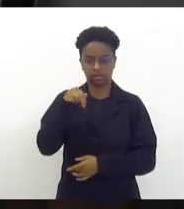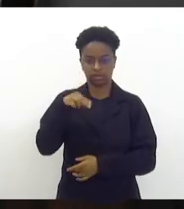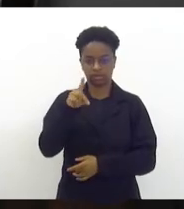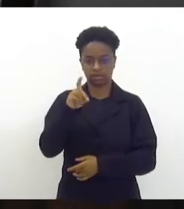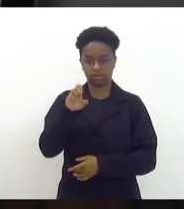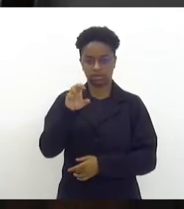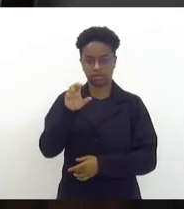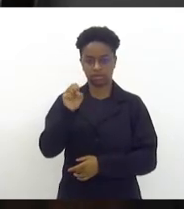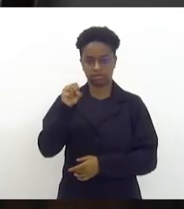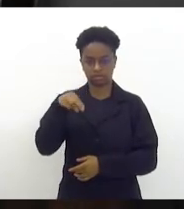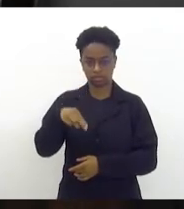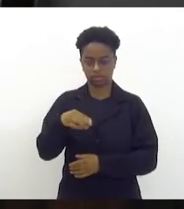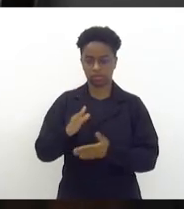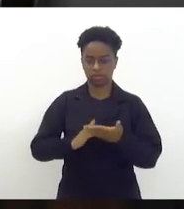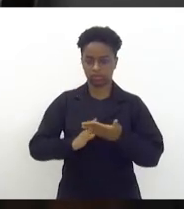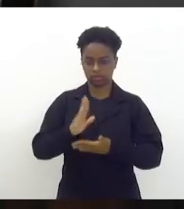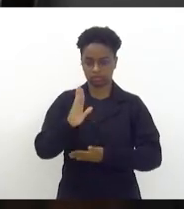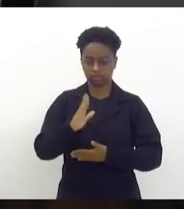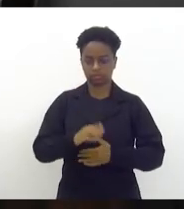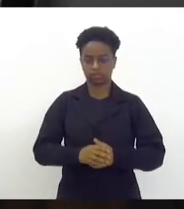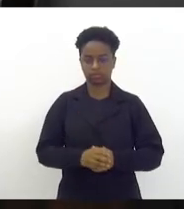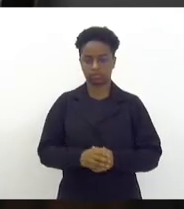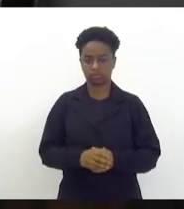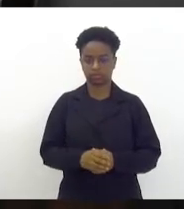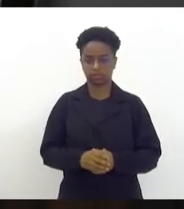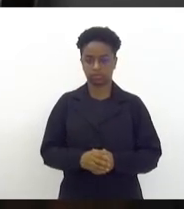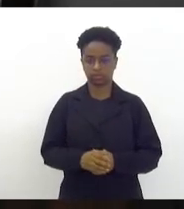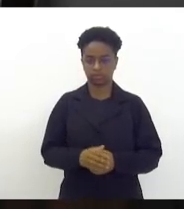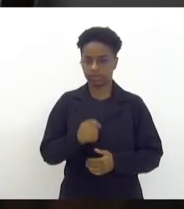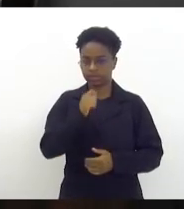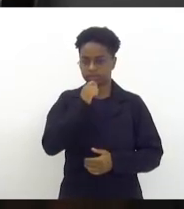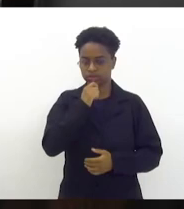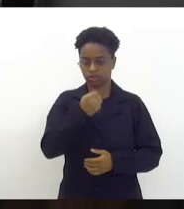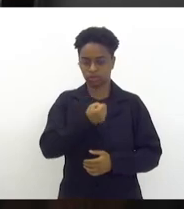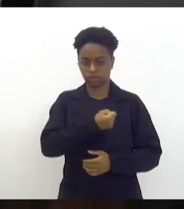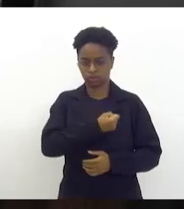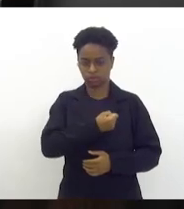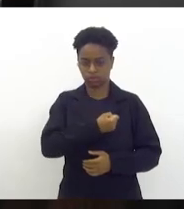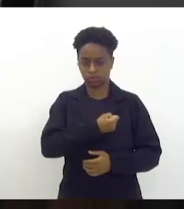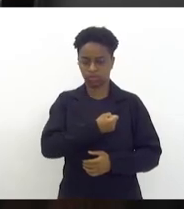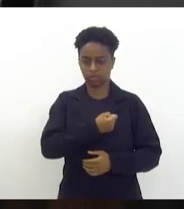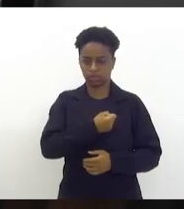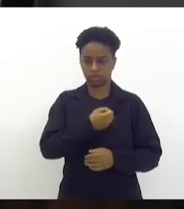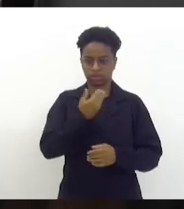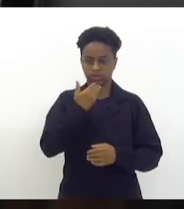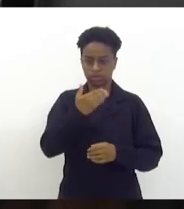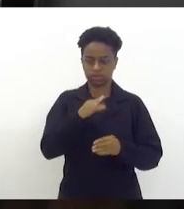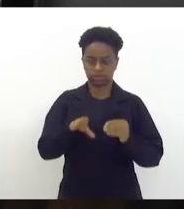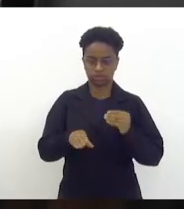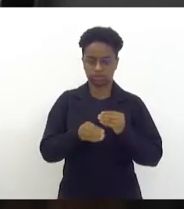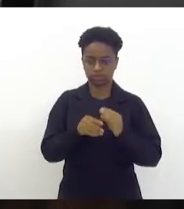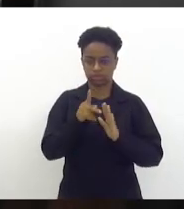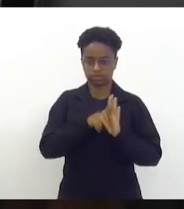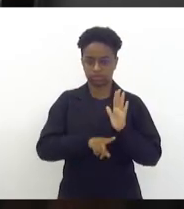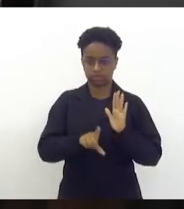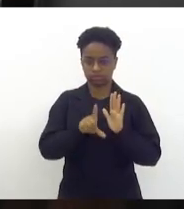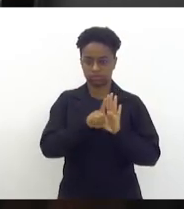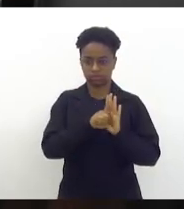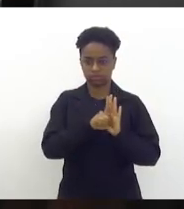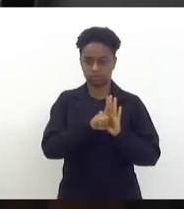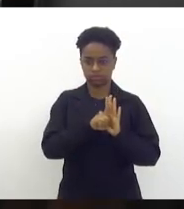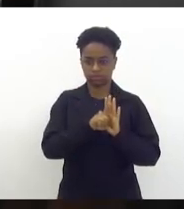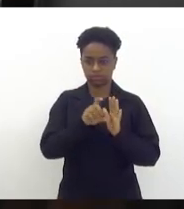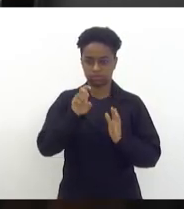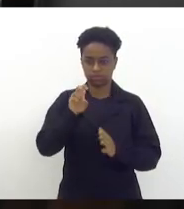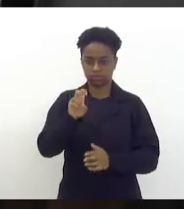aprovado. Requerimento número sem número, 2023, requer inclusão do projeto de lei